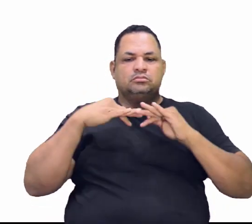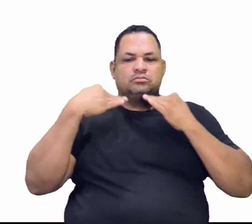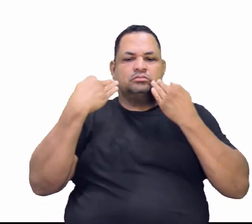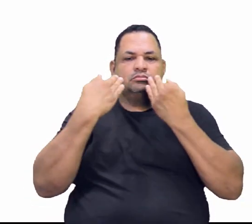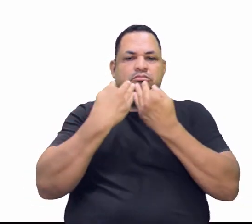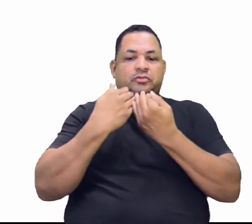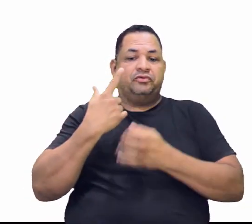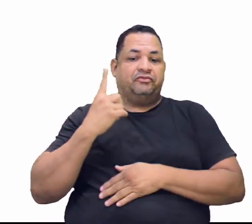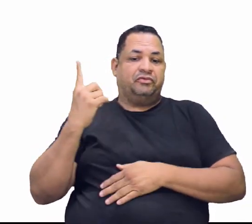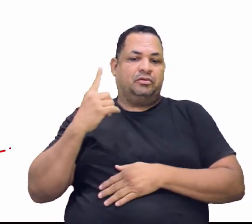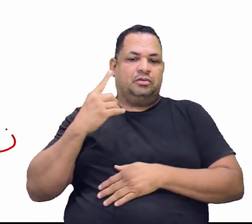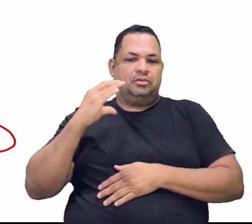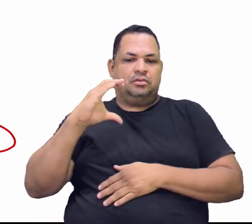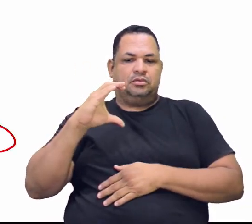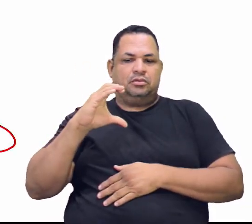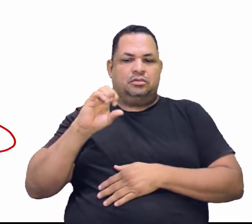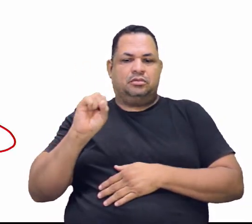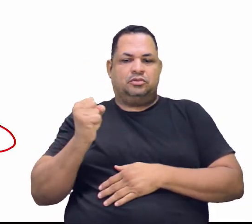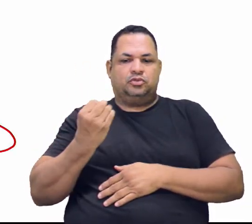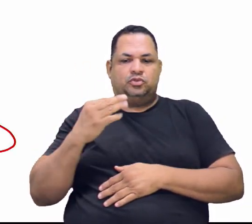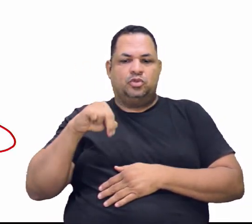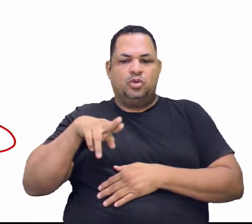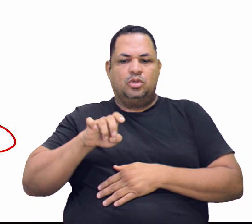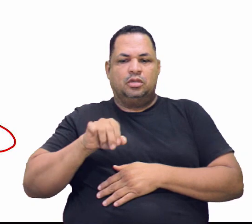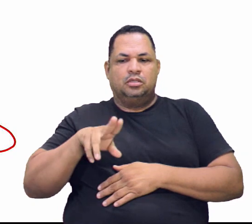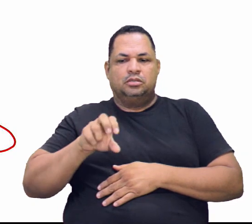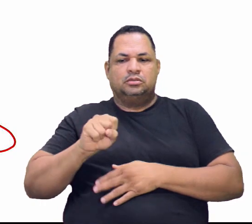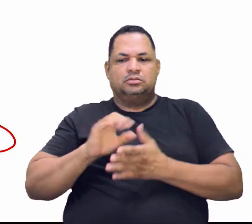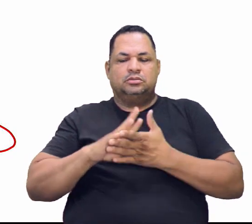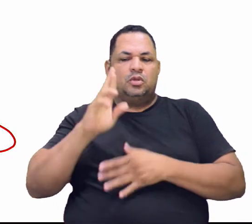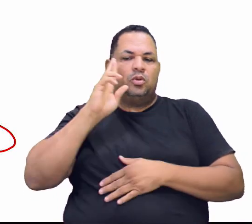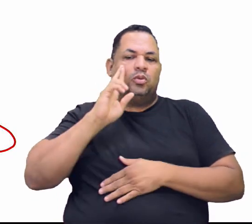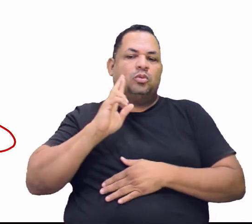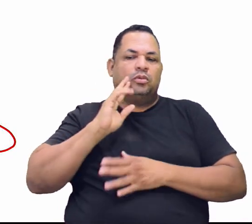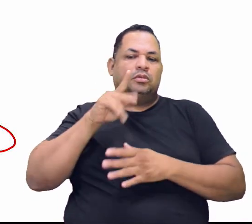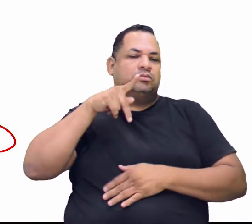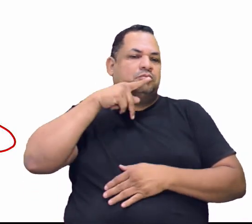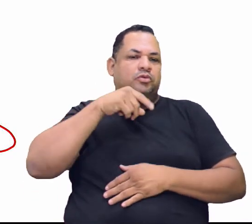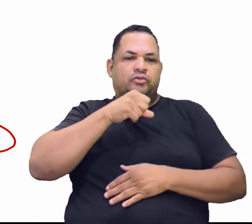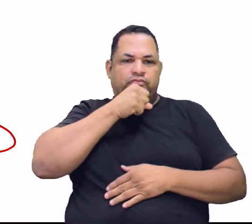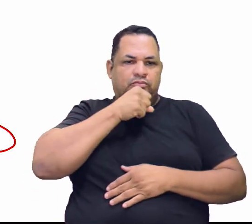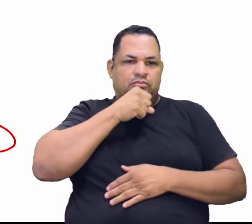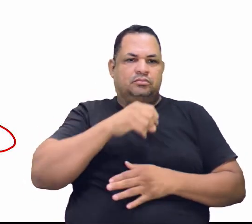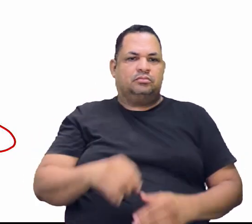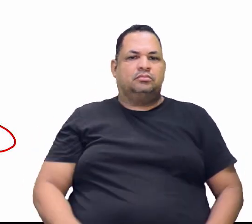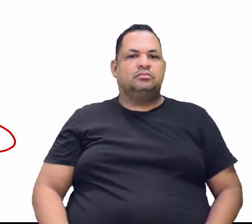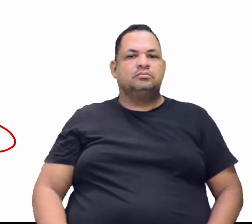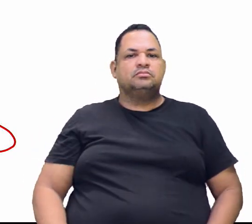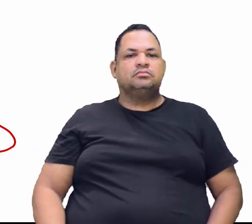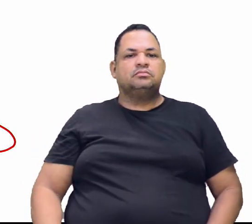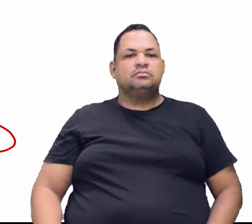uma família muito importante hoje em Rondônia, em Porto Velho,